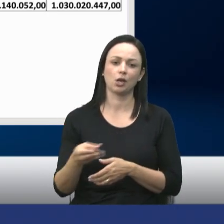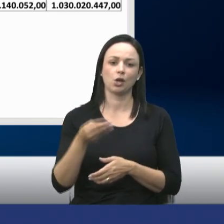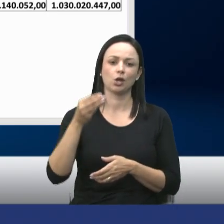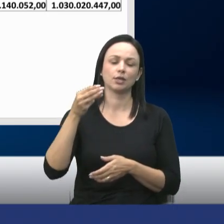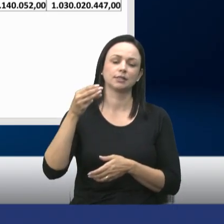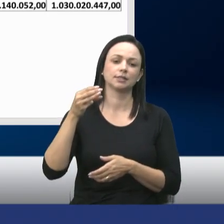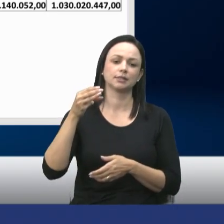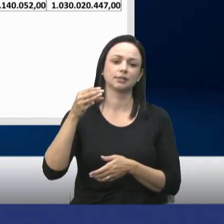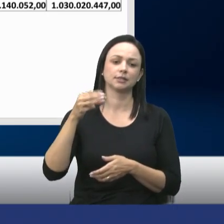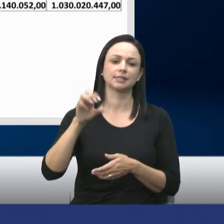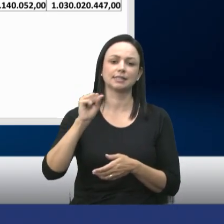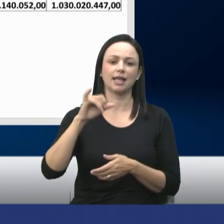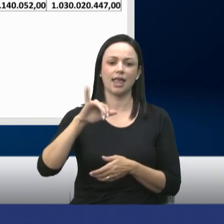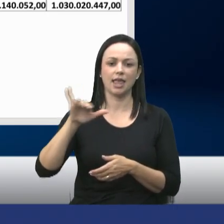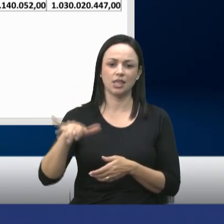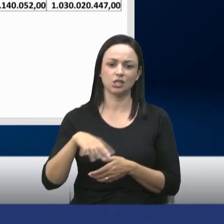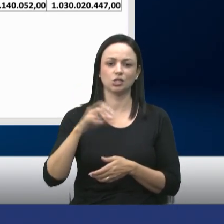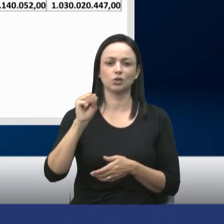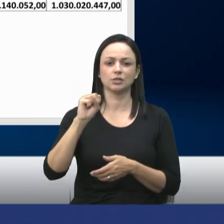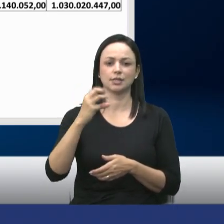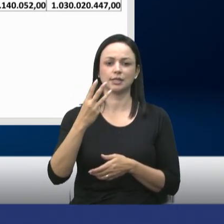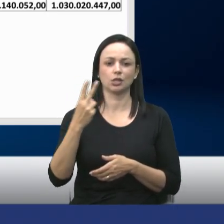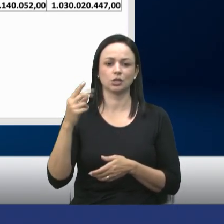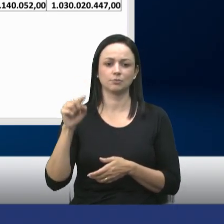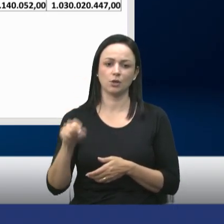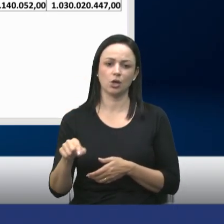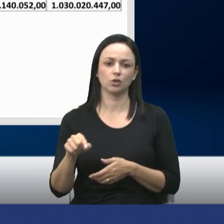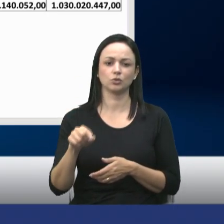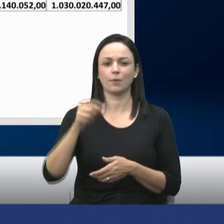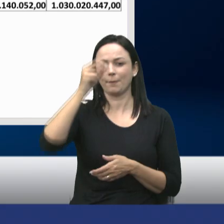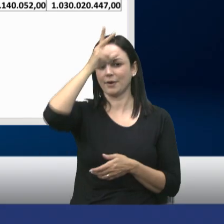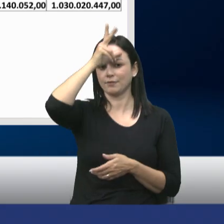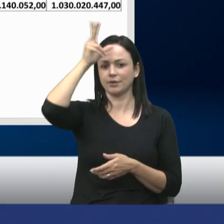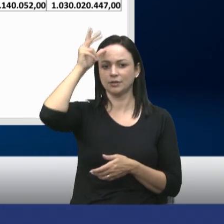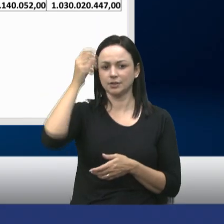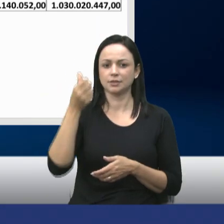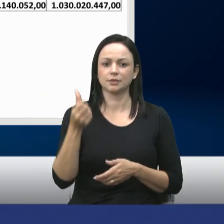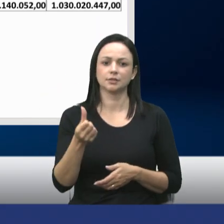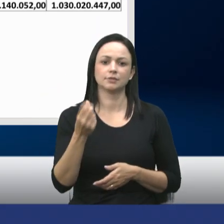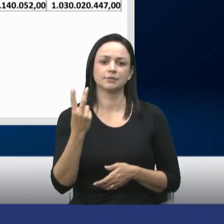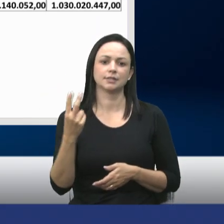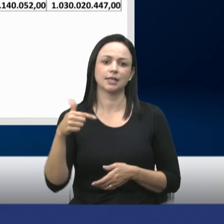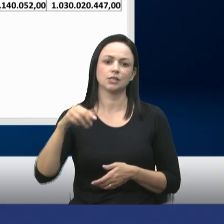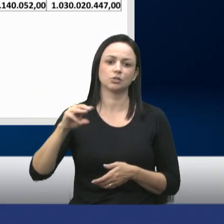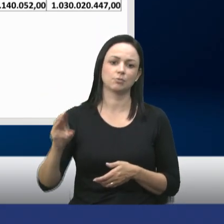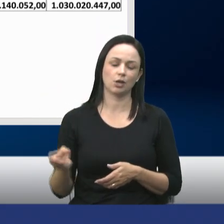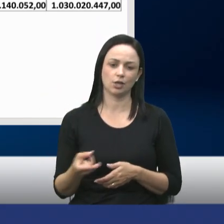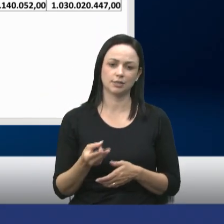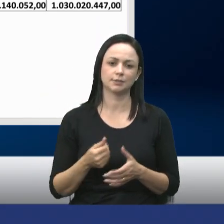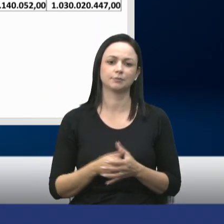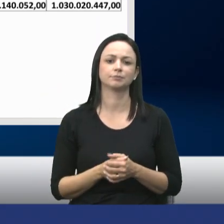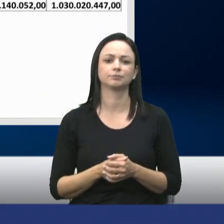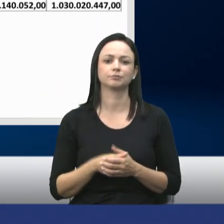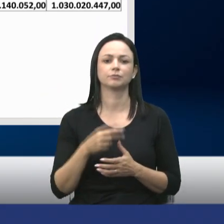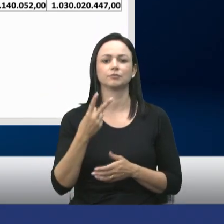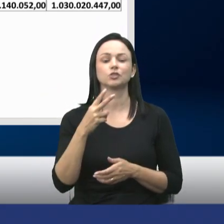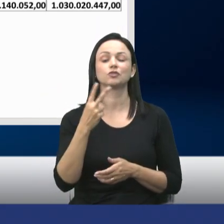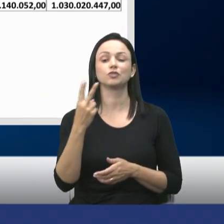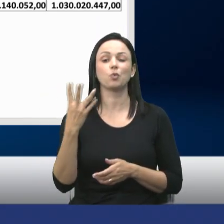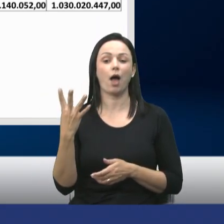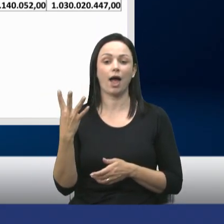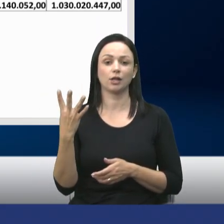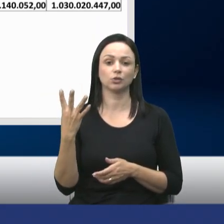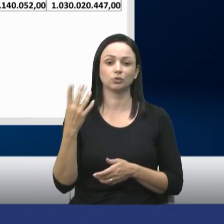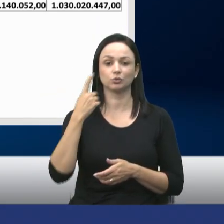reais, Saenja 832 mil reais, Prefeitura 627 milhões de reais.